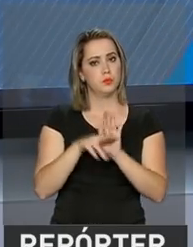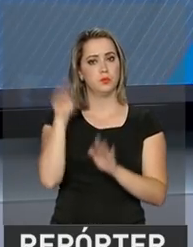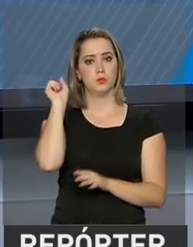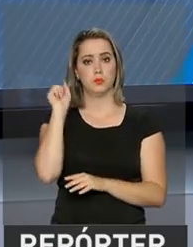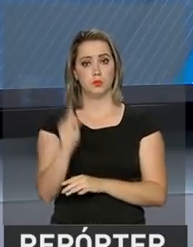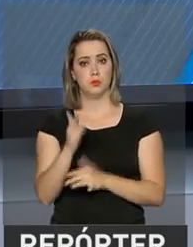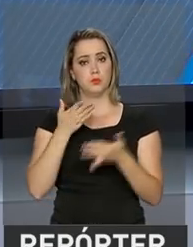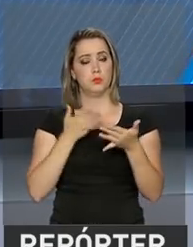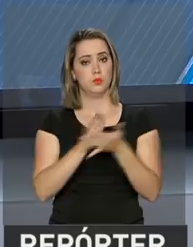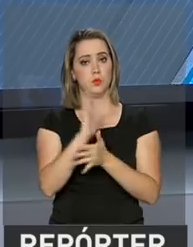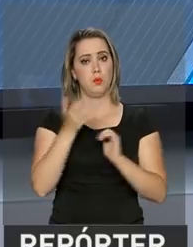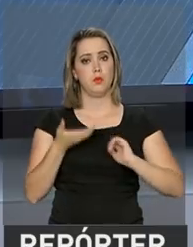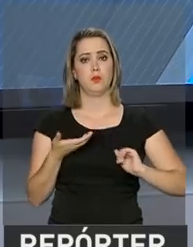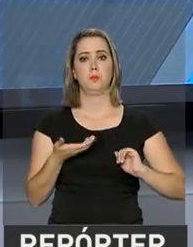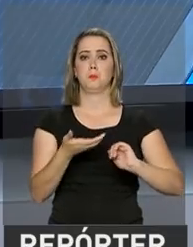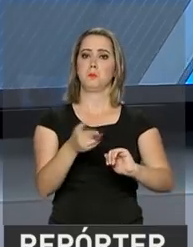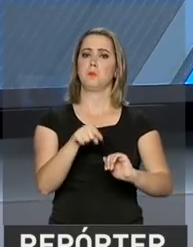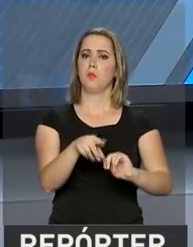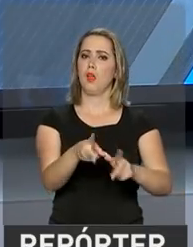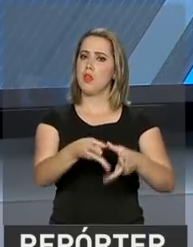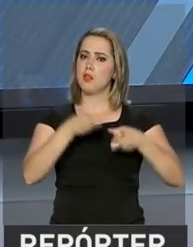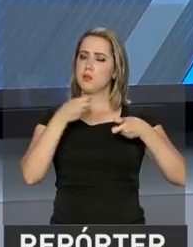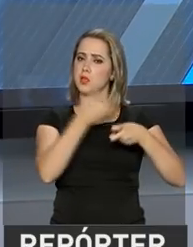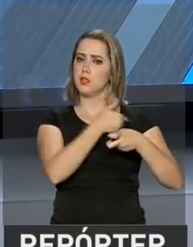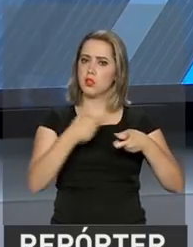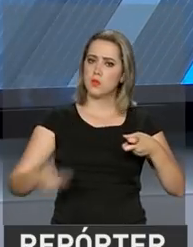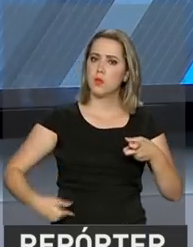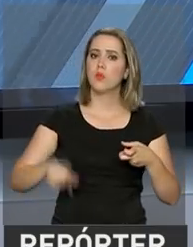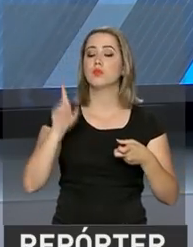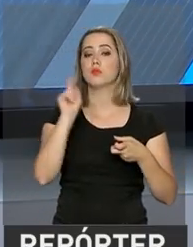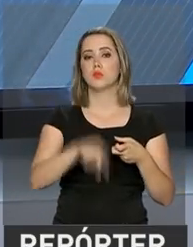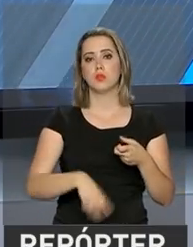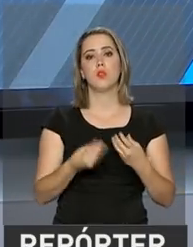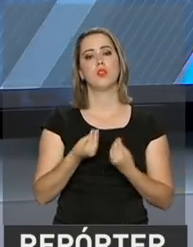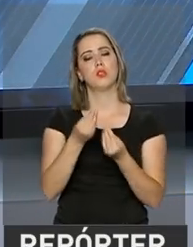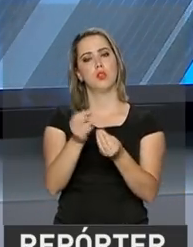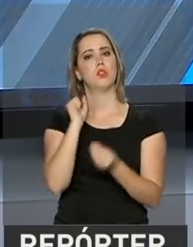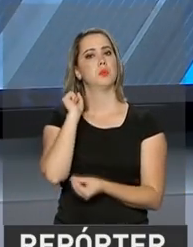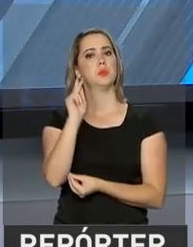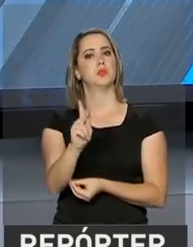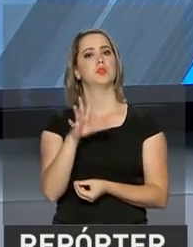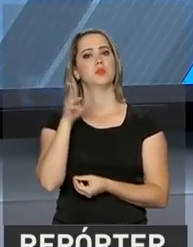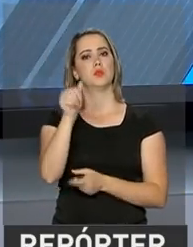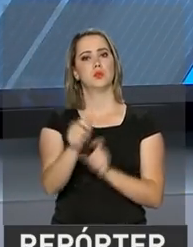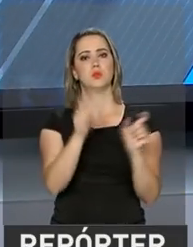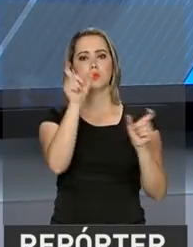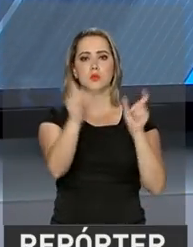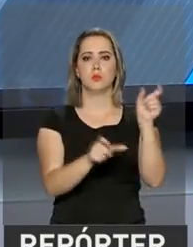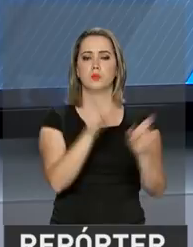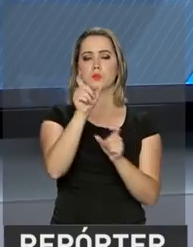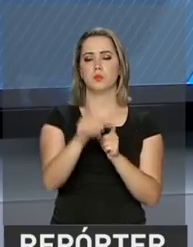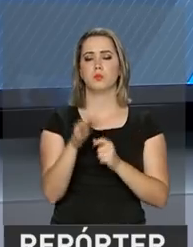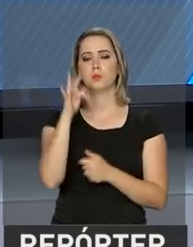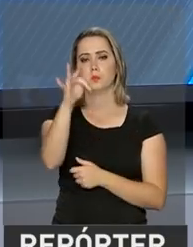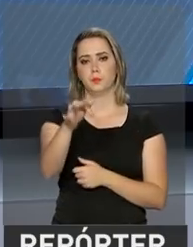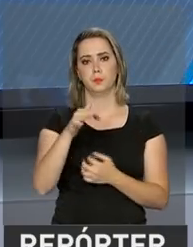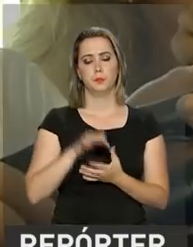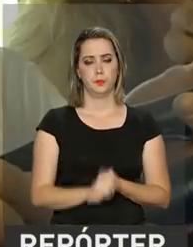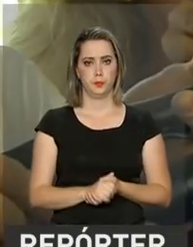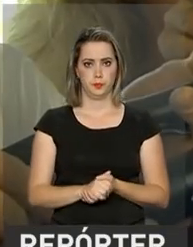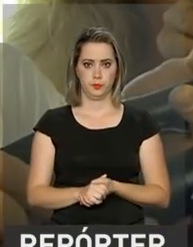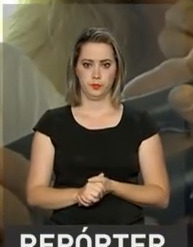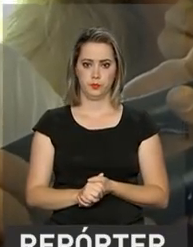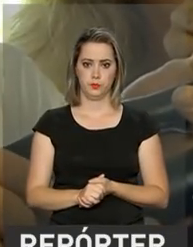no congresso nacional e que a expectativa do governo é garantir a aposentadoria de todos os brasileiros